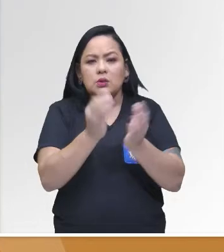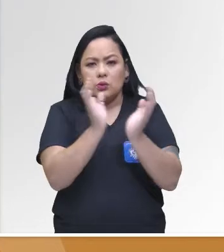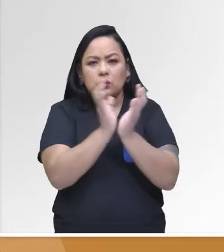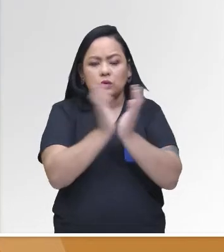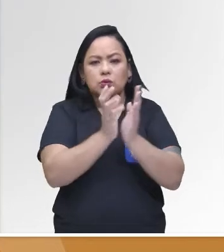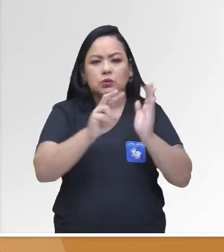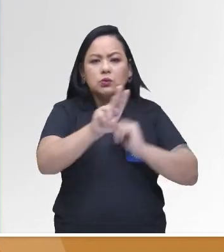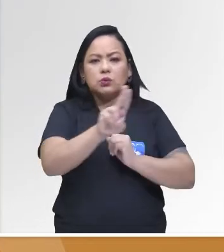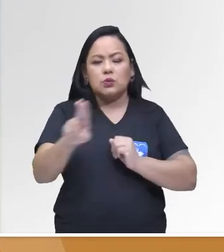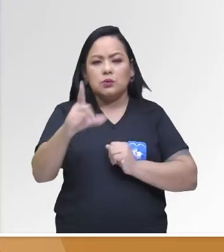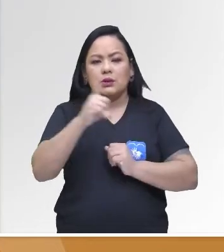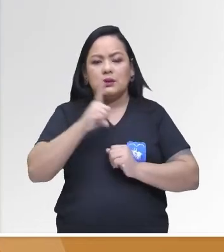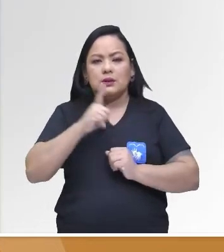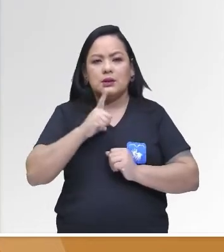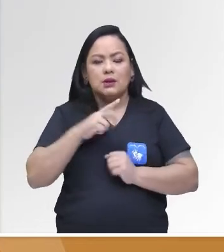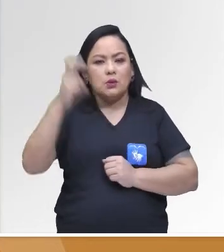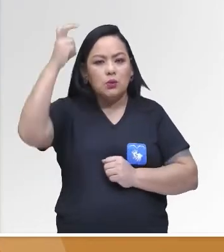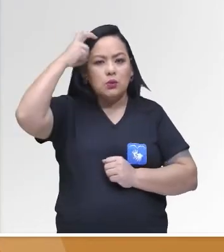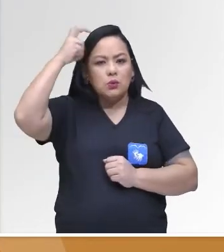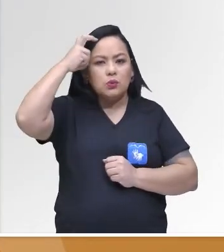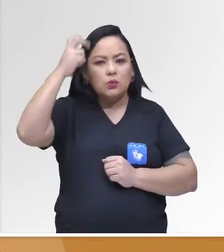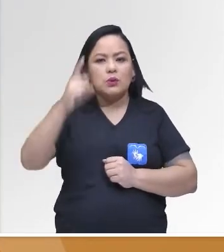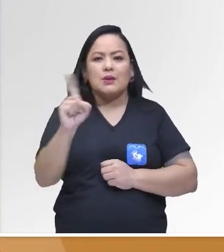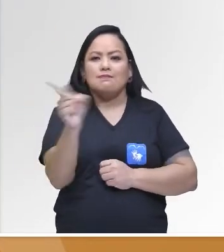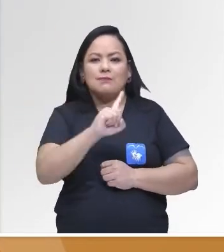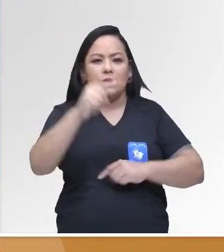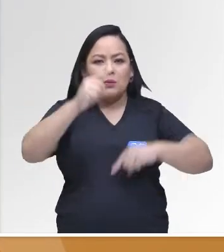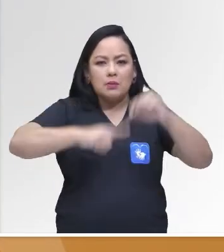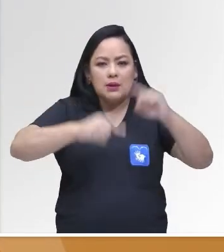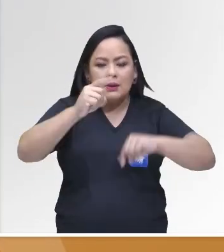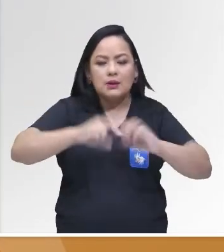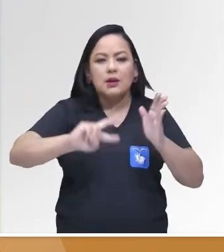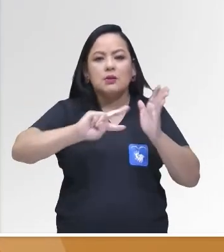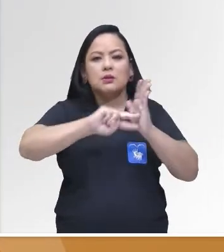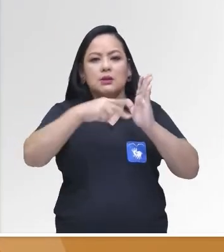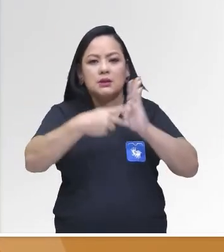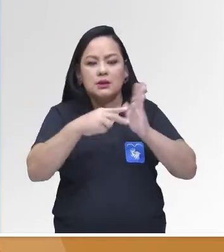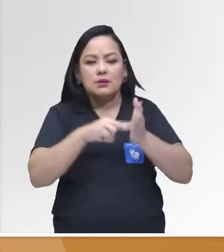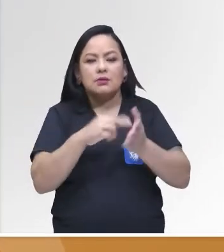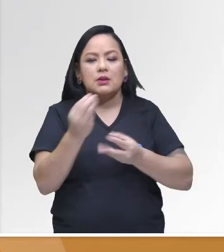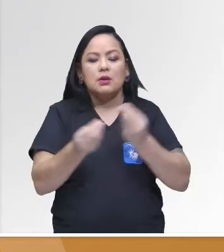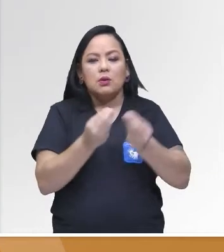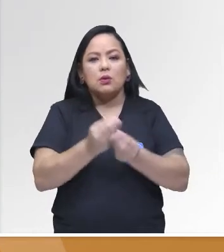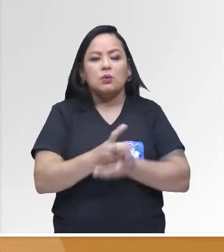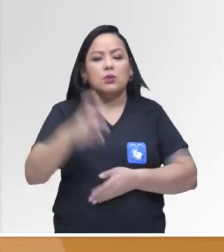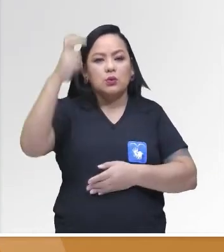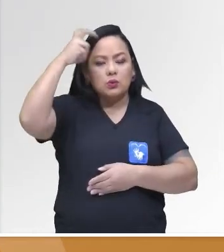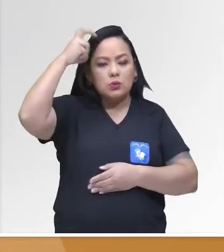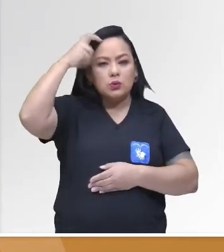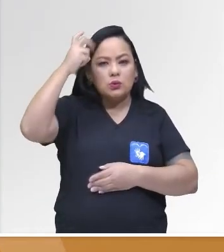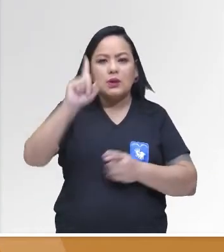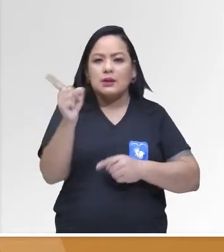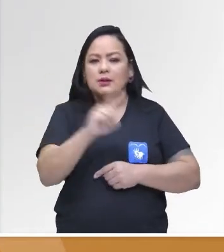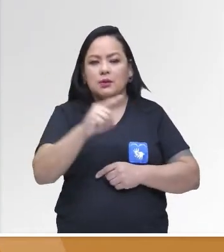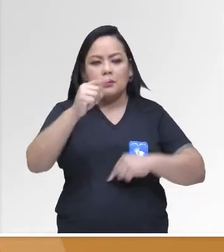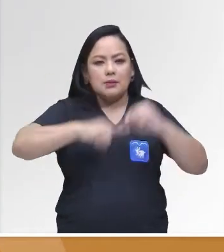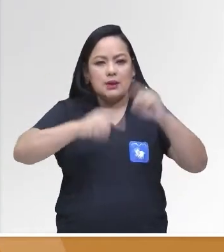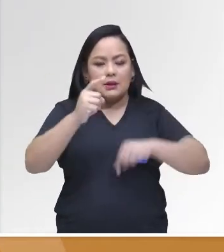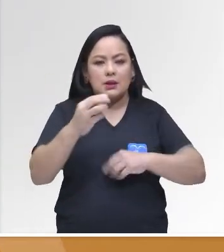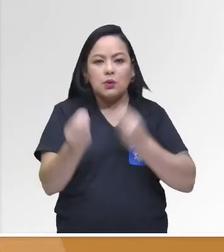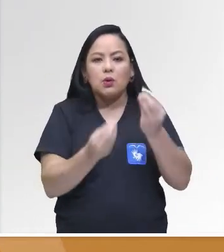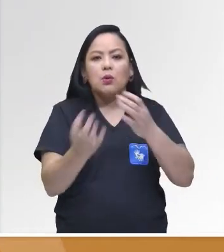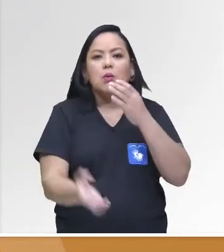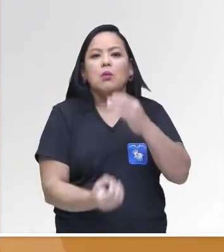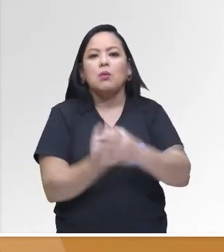chamado de cultura imaterial, ou seja, cultura imaterial é uma